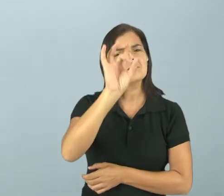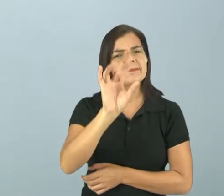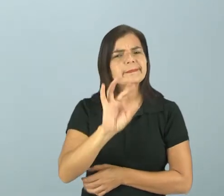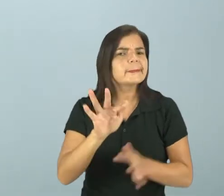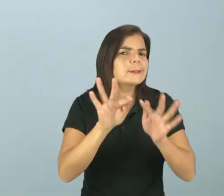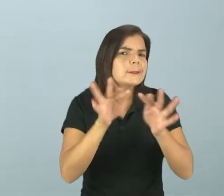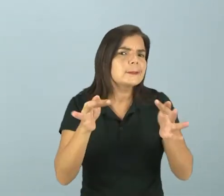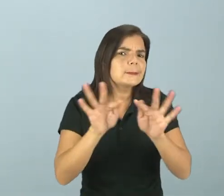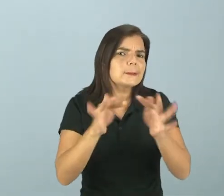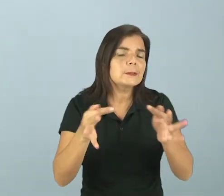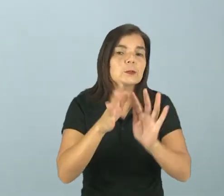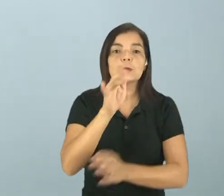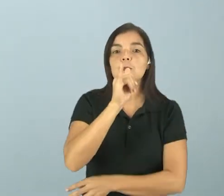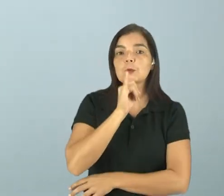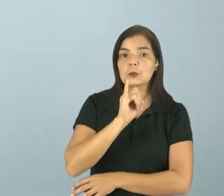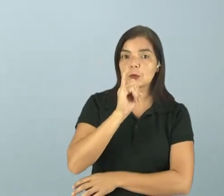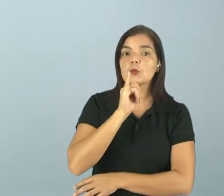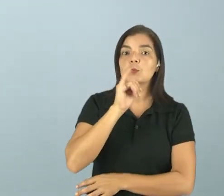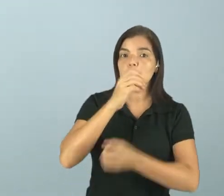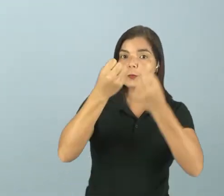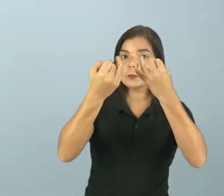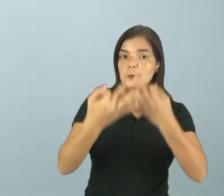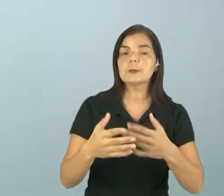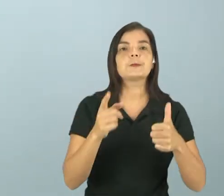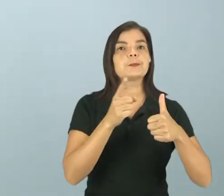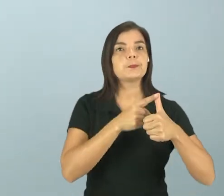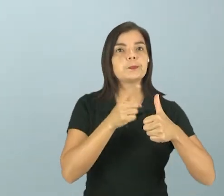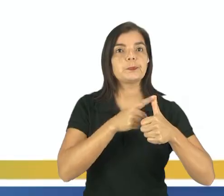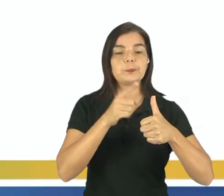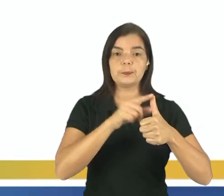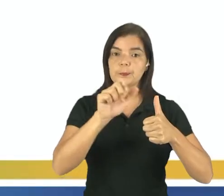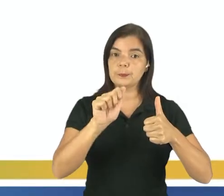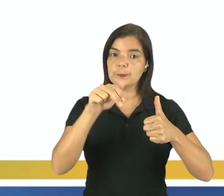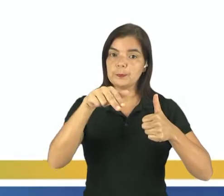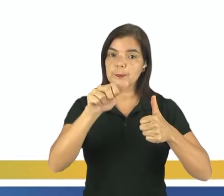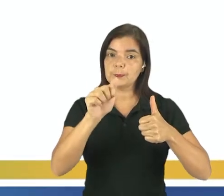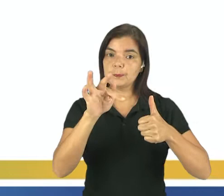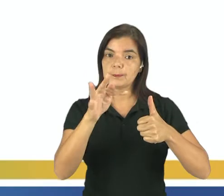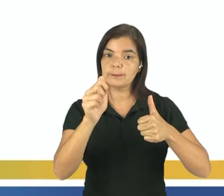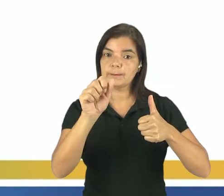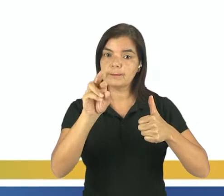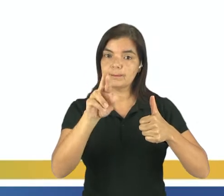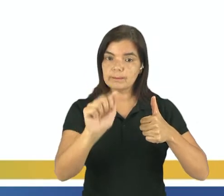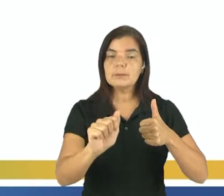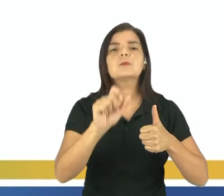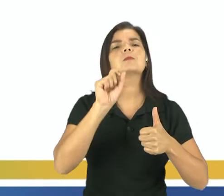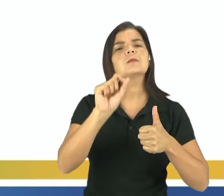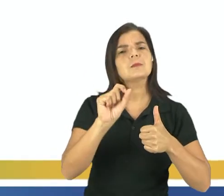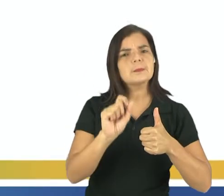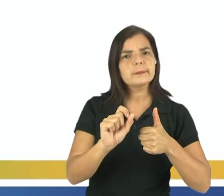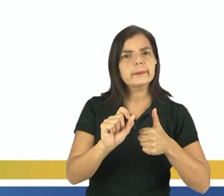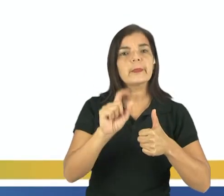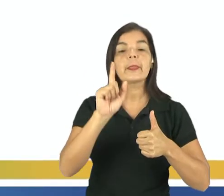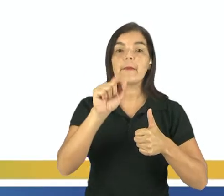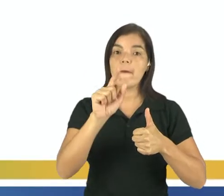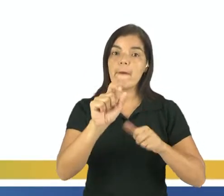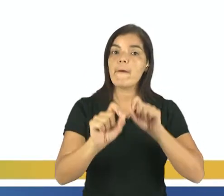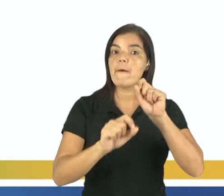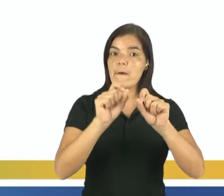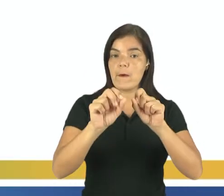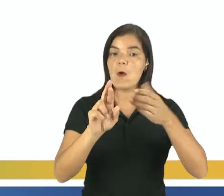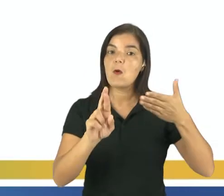bem simples através de um exemplo e do conceito. A primeira é a anáfora. A anáfora